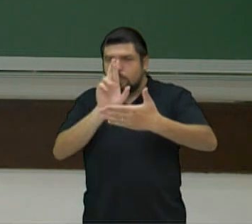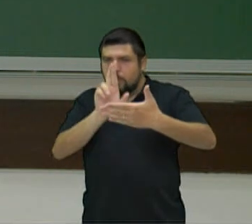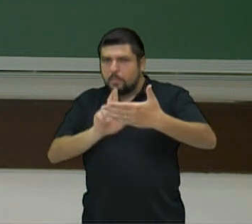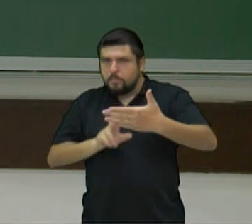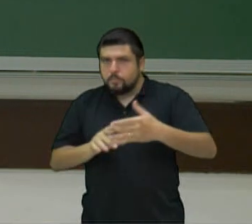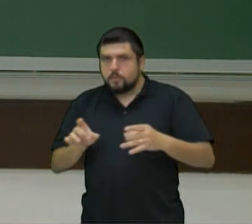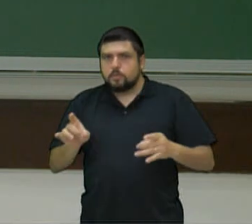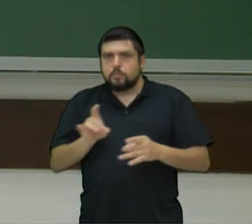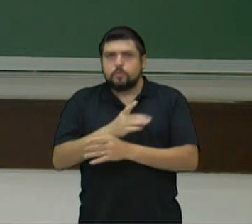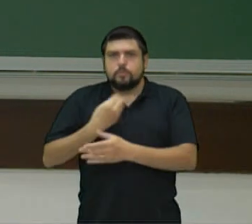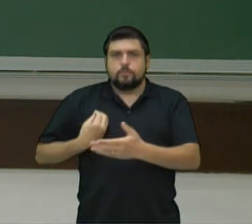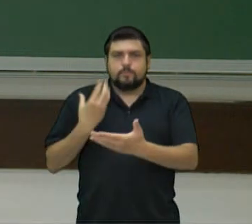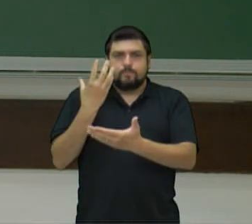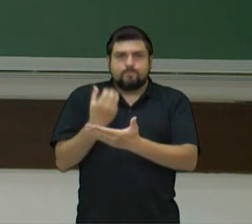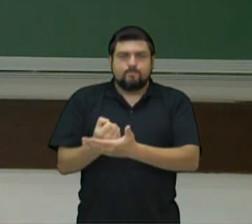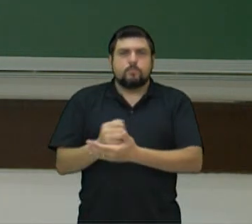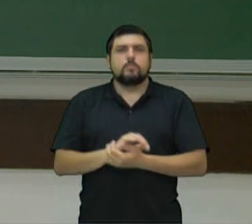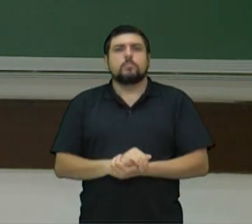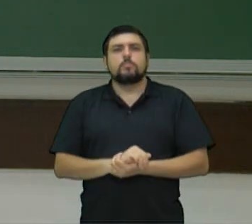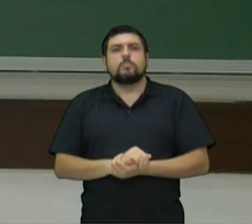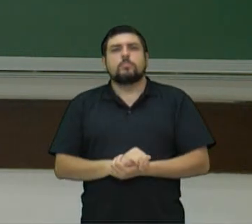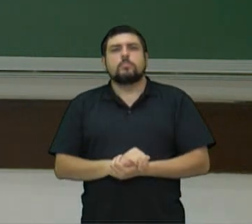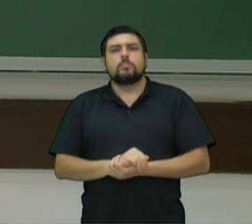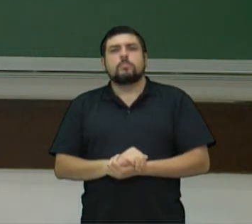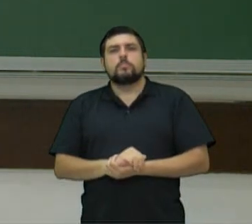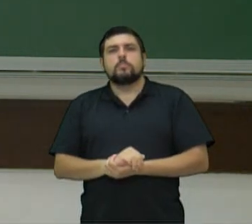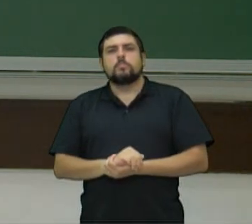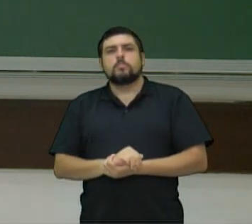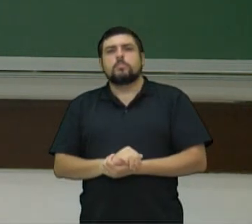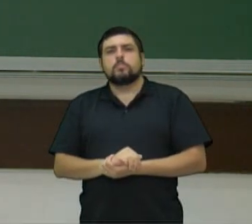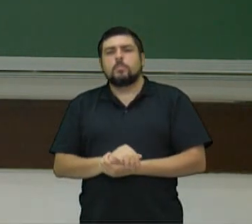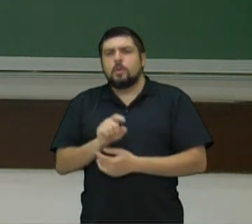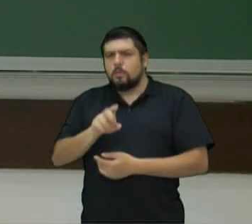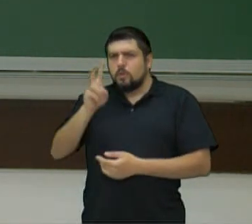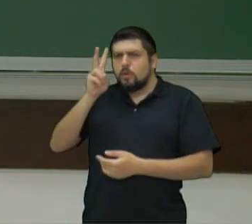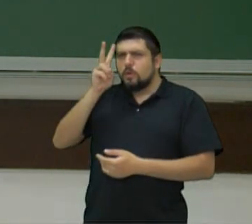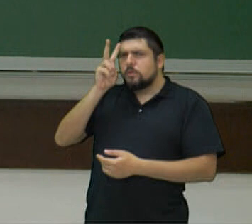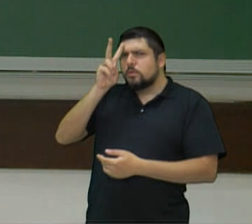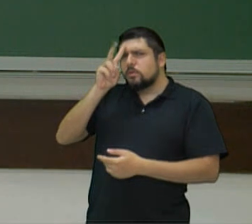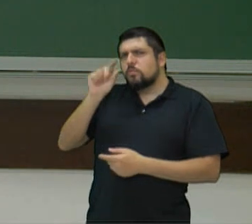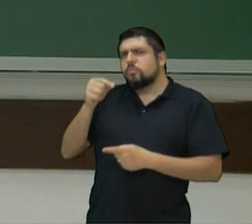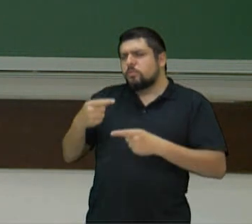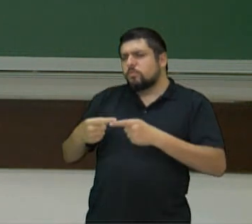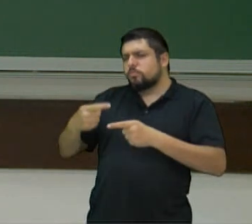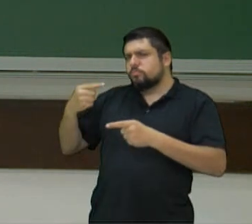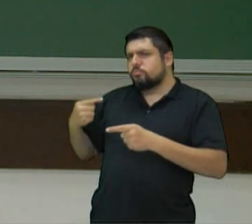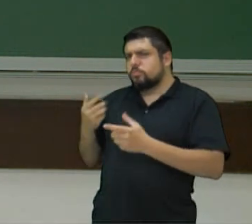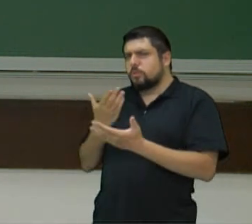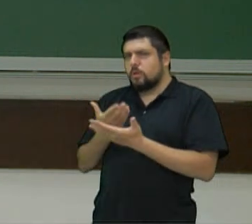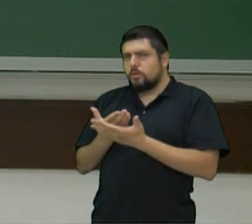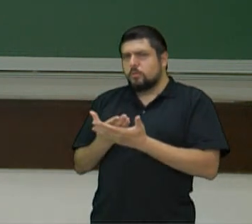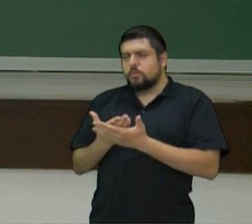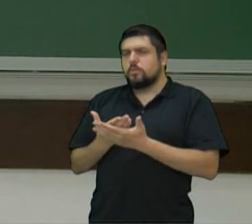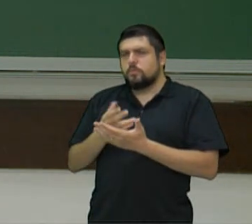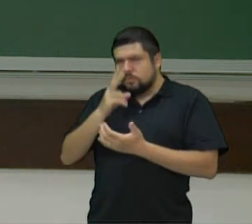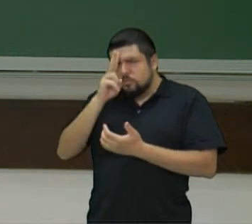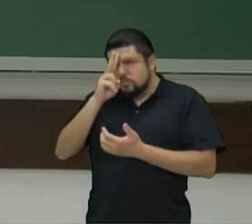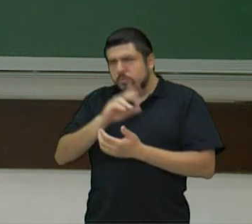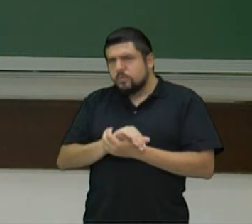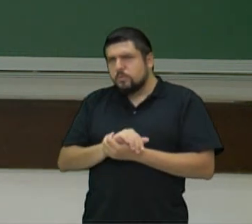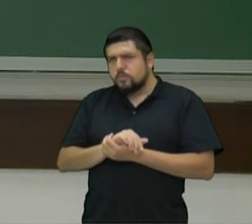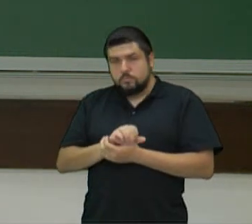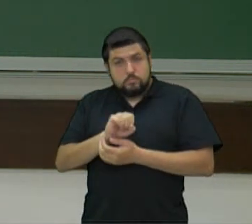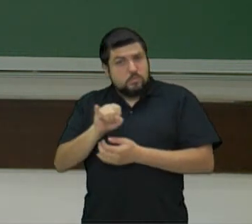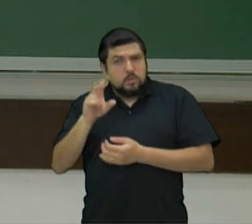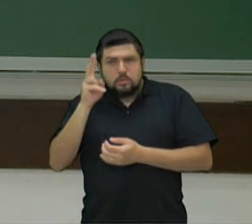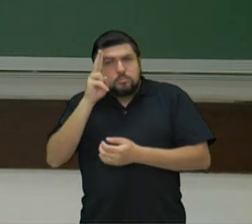Não esqueçam disso. E vocês se lembram o que nós estudamos na aula anterior, na nossa última aula? Se não se